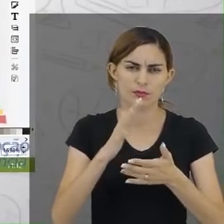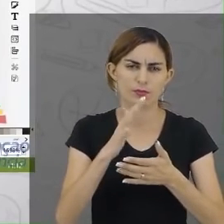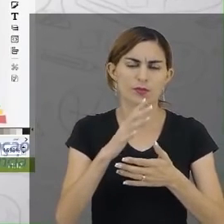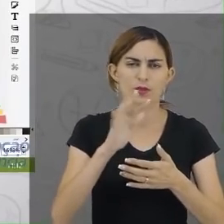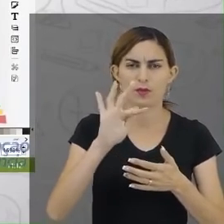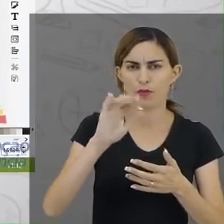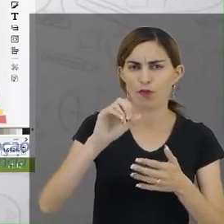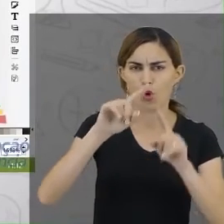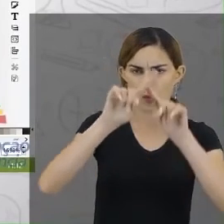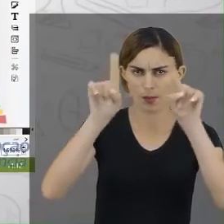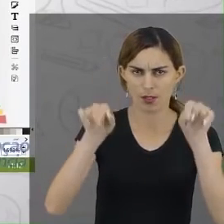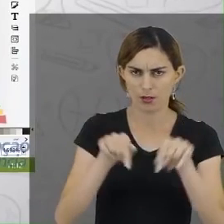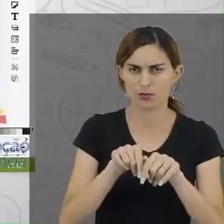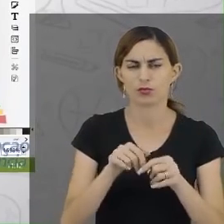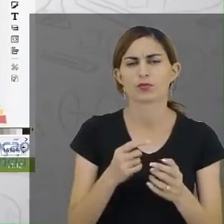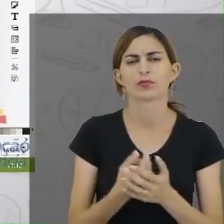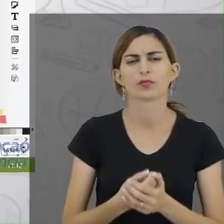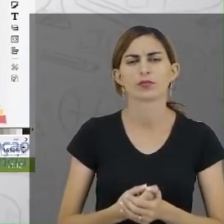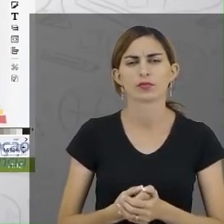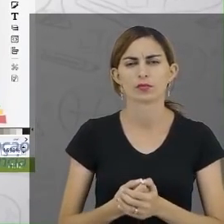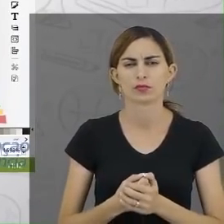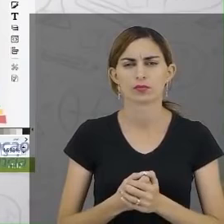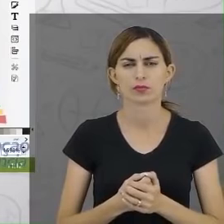Aproximadamente com esse formato.